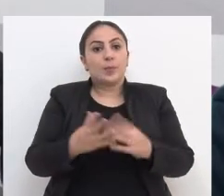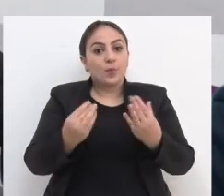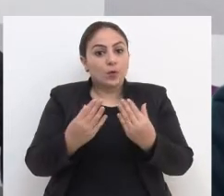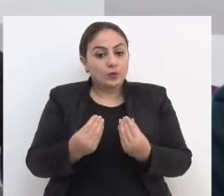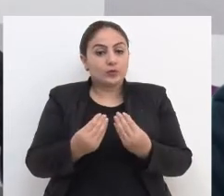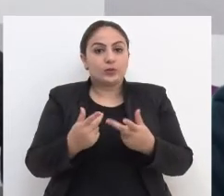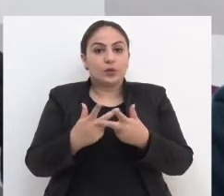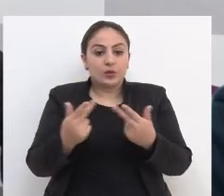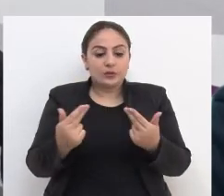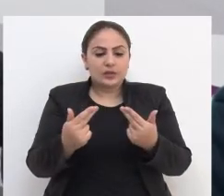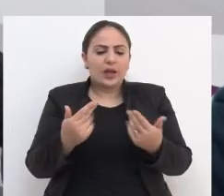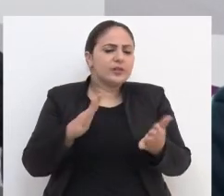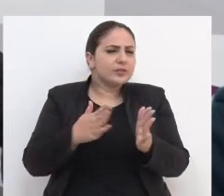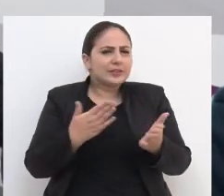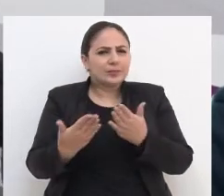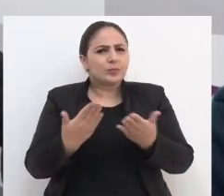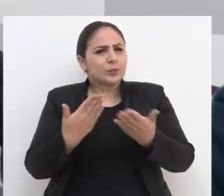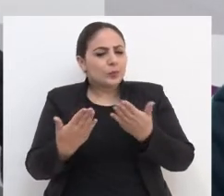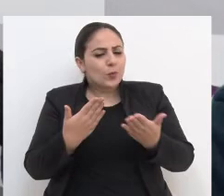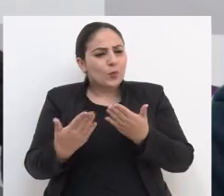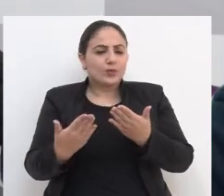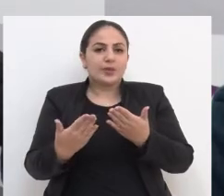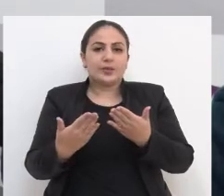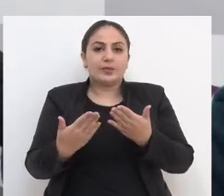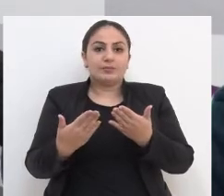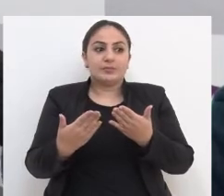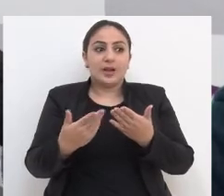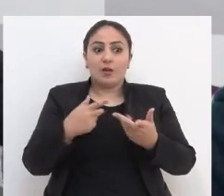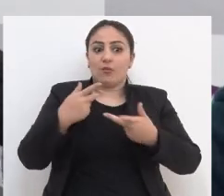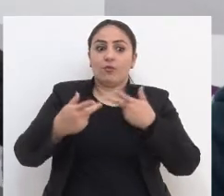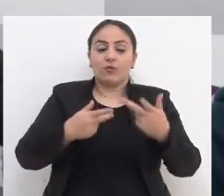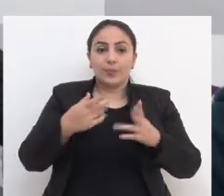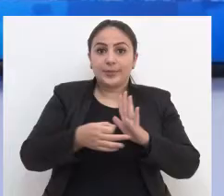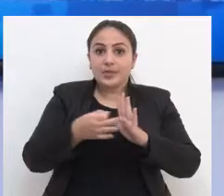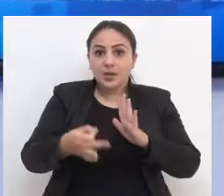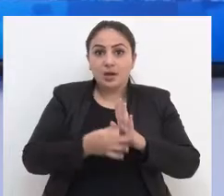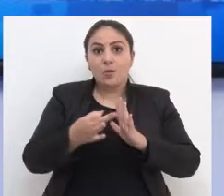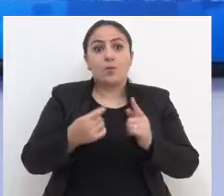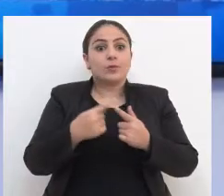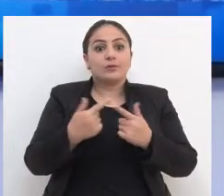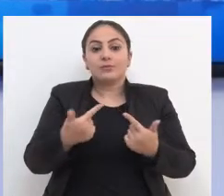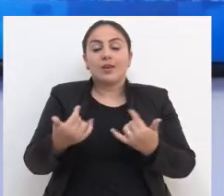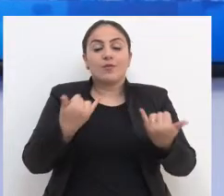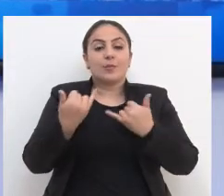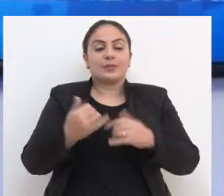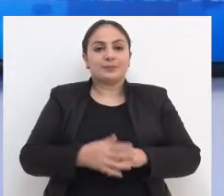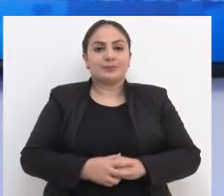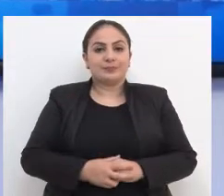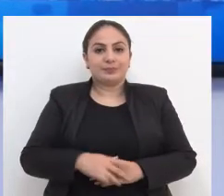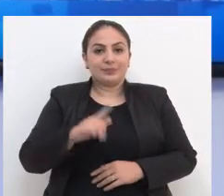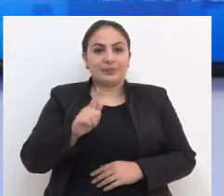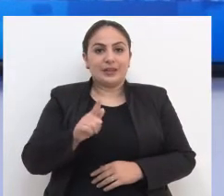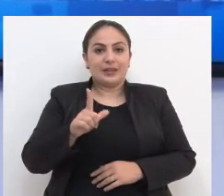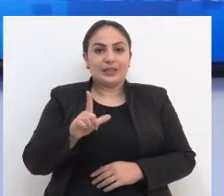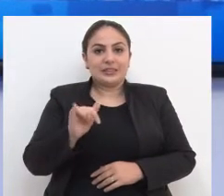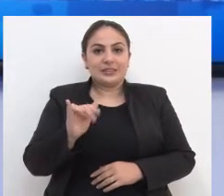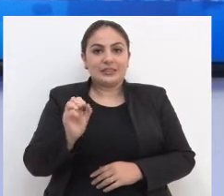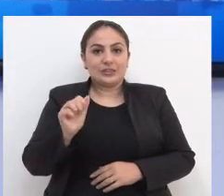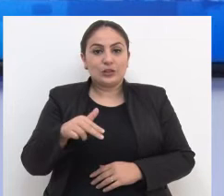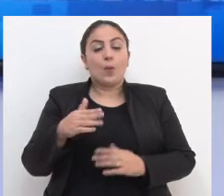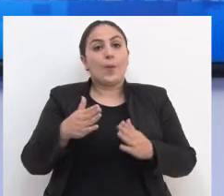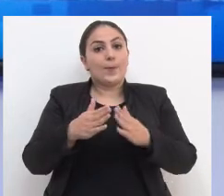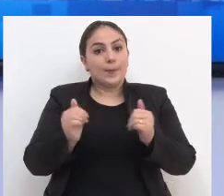muitas vezes ficam com dúvidas ao se posicionar, porque não tem todas as informações. Gleison Consalter pede contratação